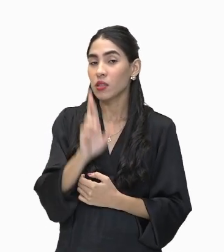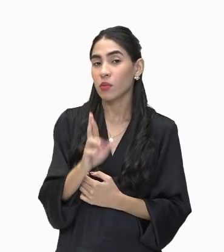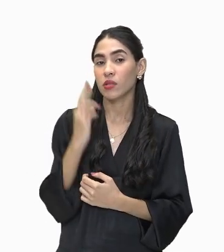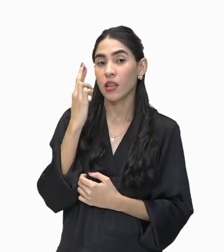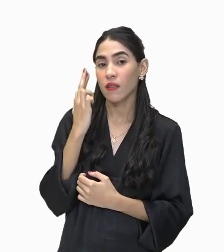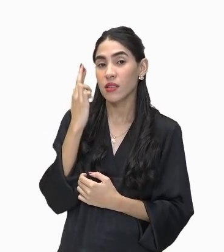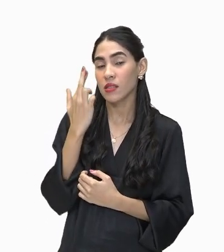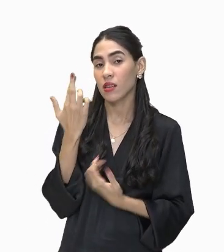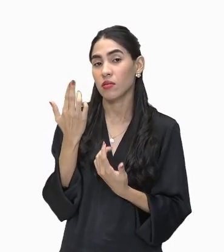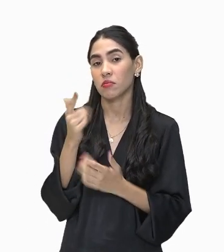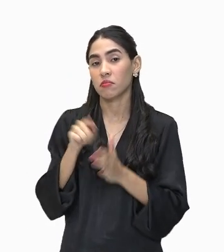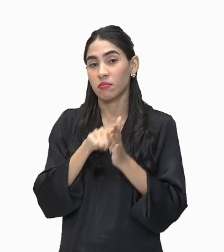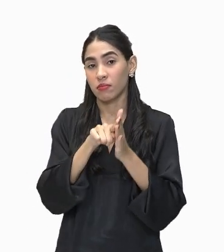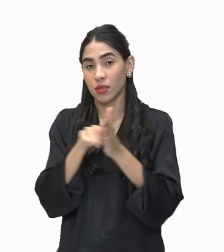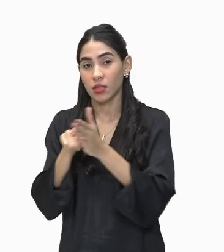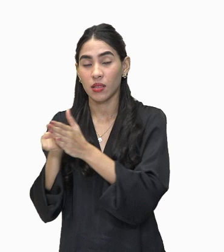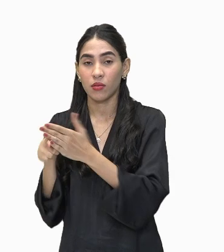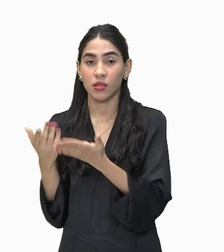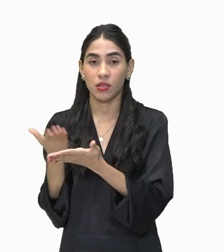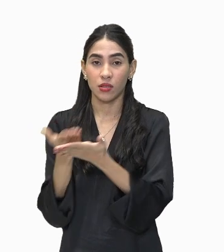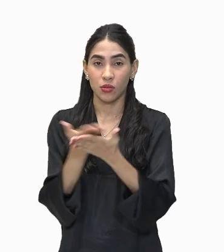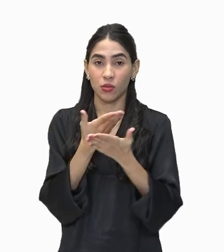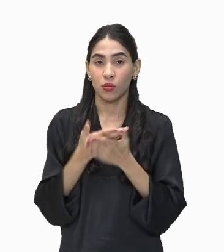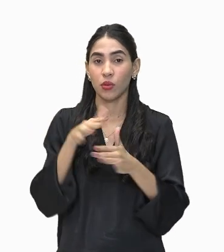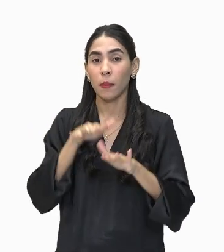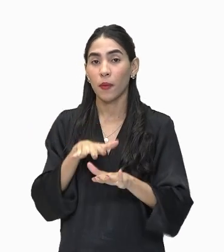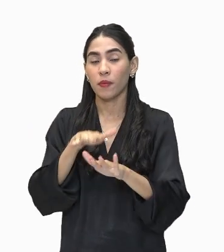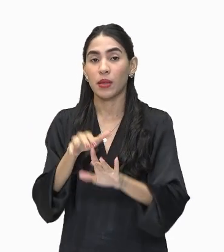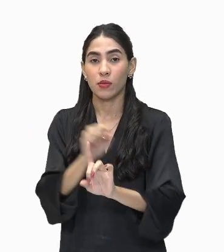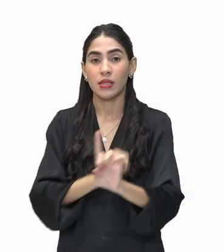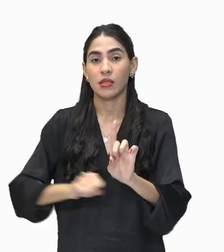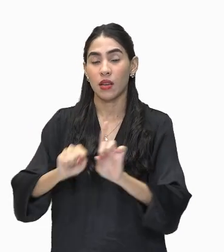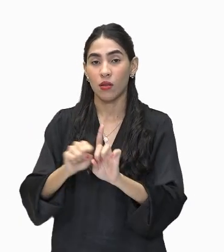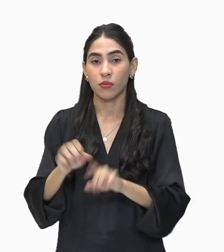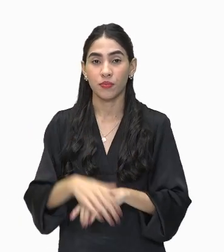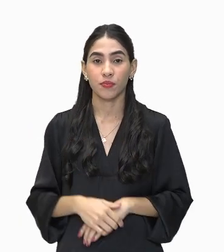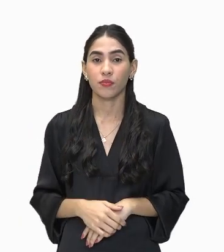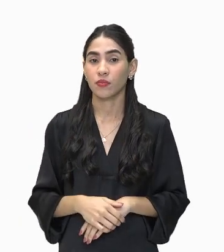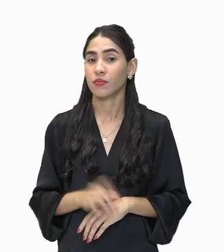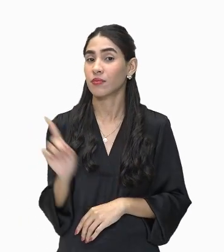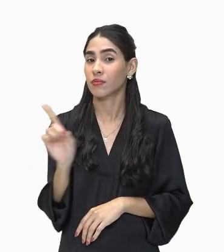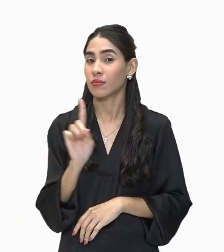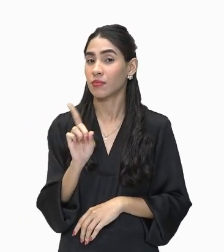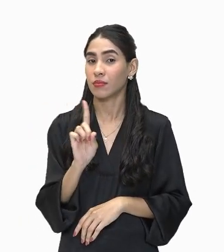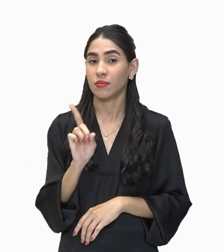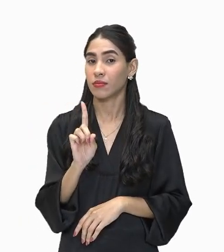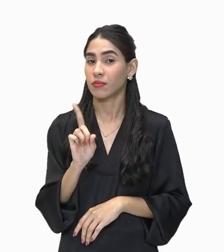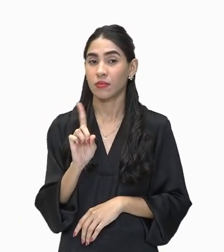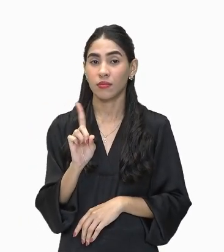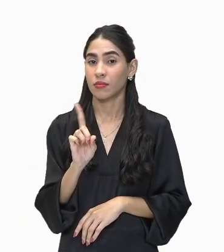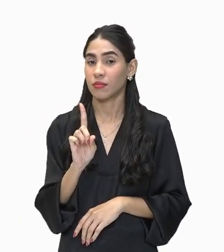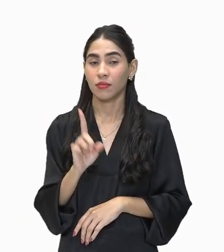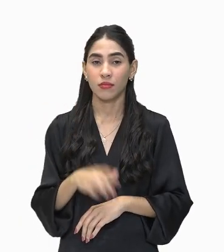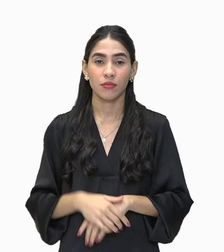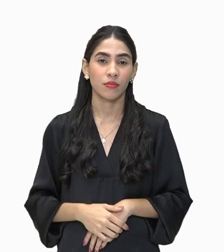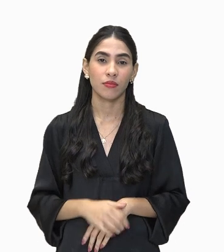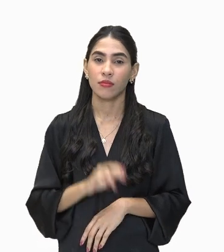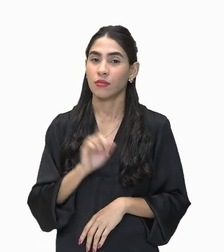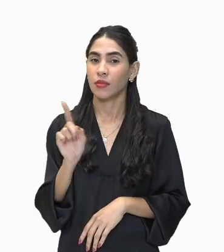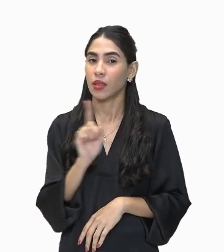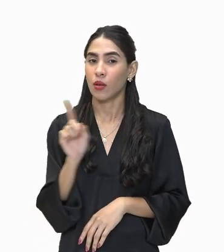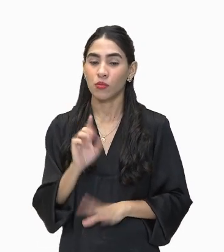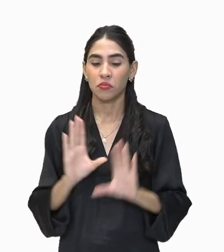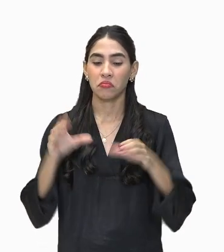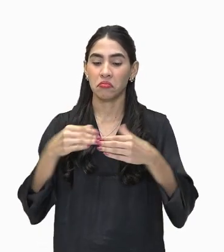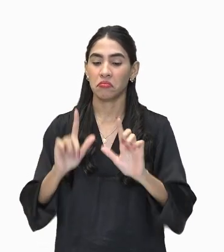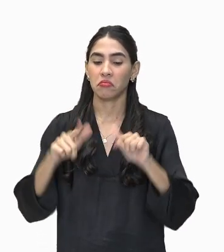teóricos que estudam os movimentos sociais, eles dizem não. Não basta ser uma ação